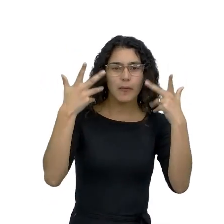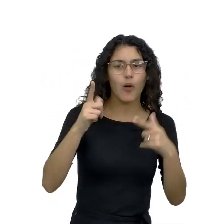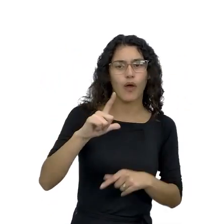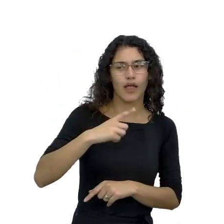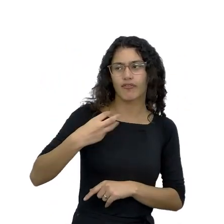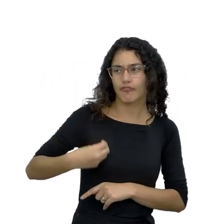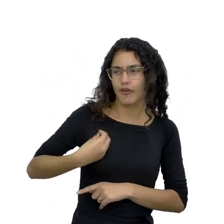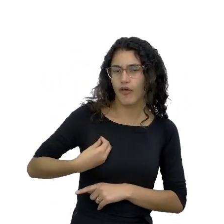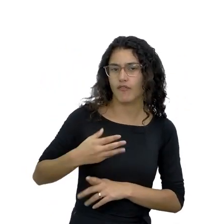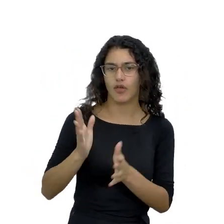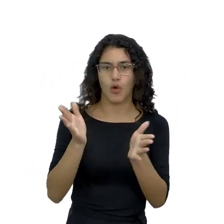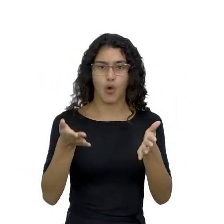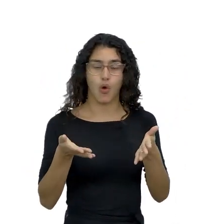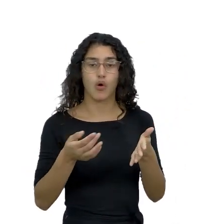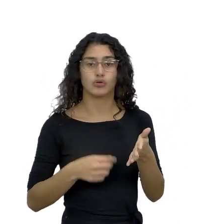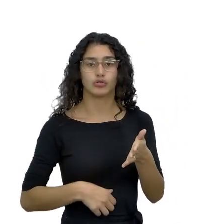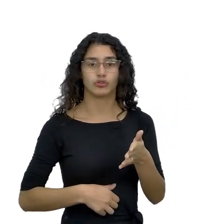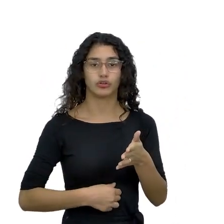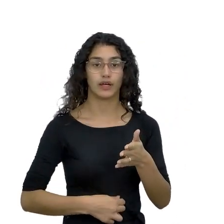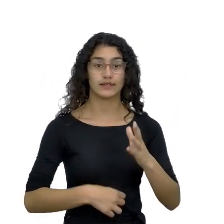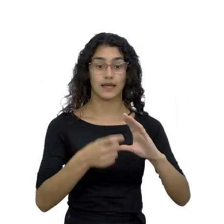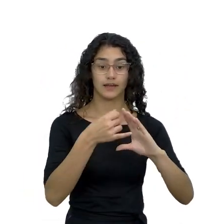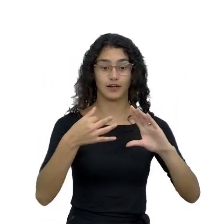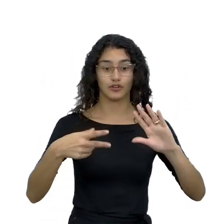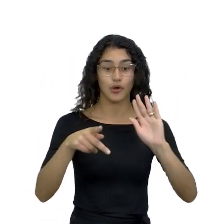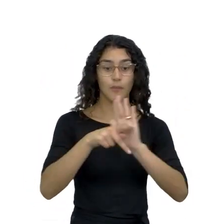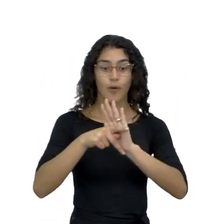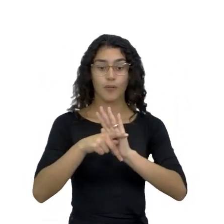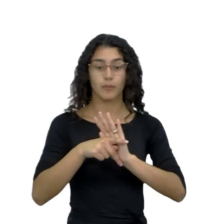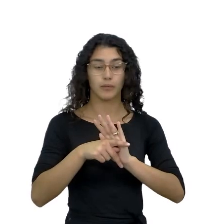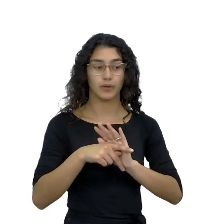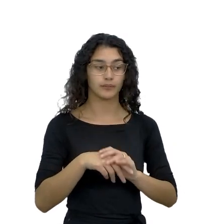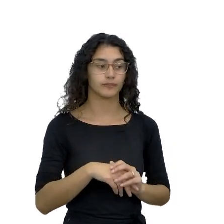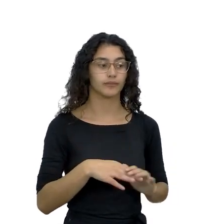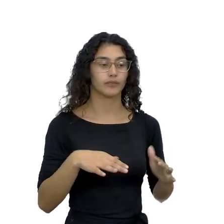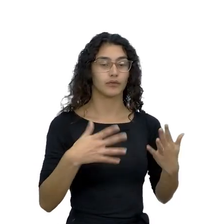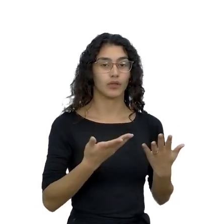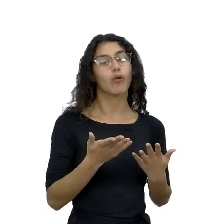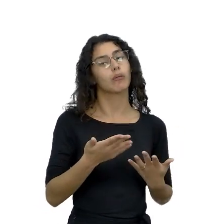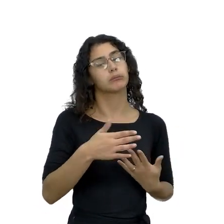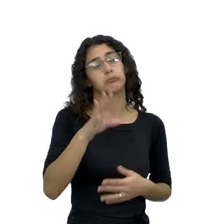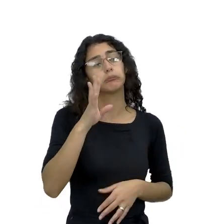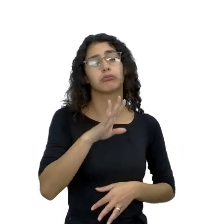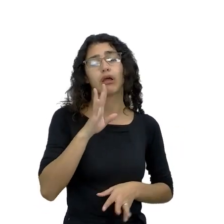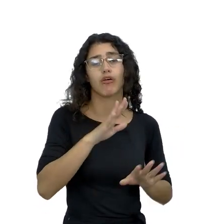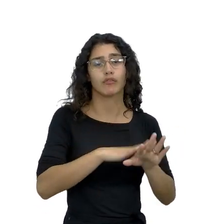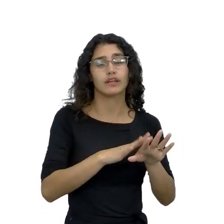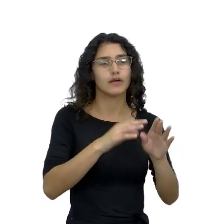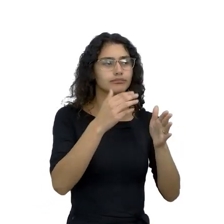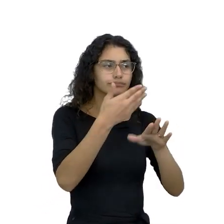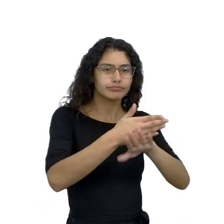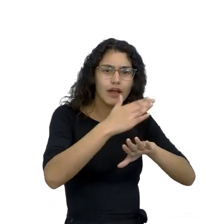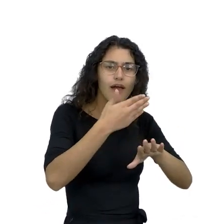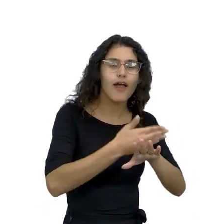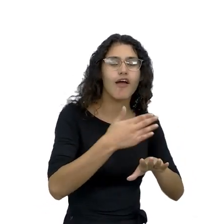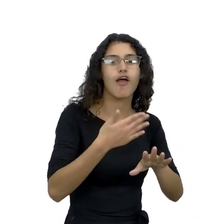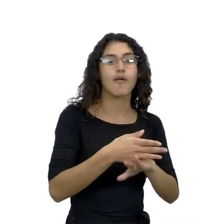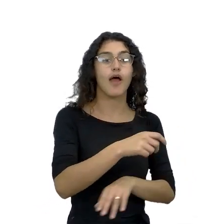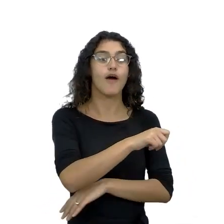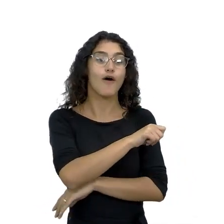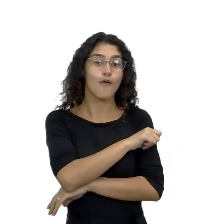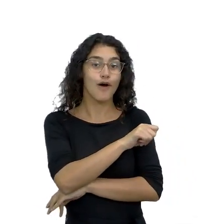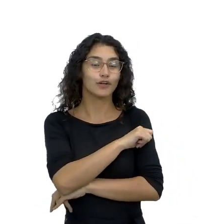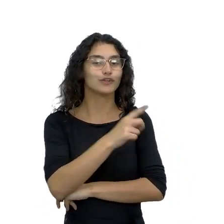existe hoje, né? E as suas características? Então, seria bem legal esse exercício para que o